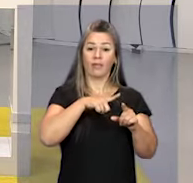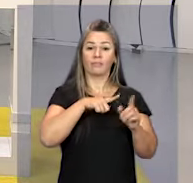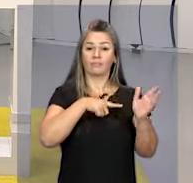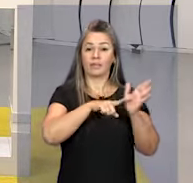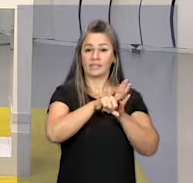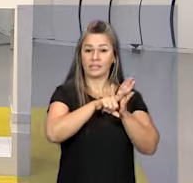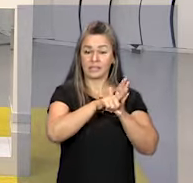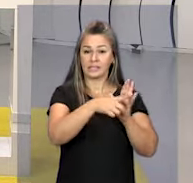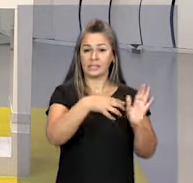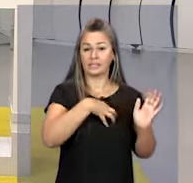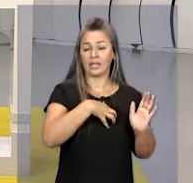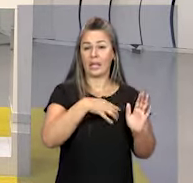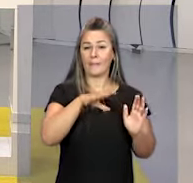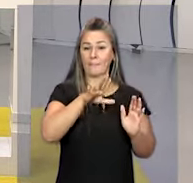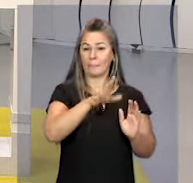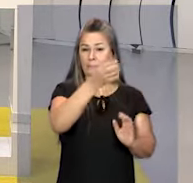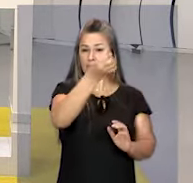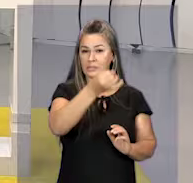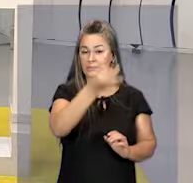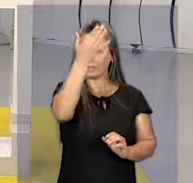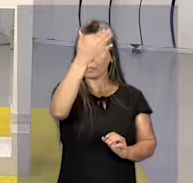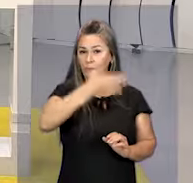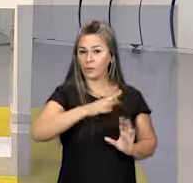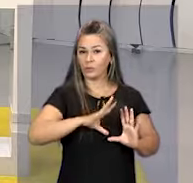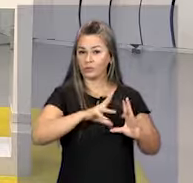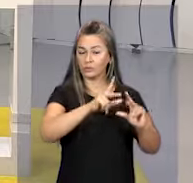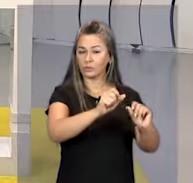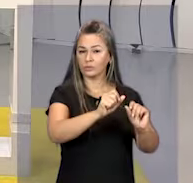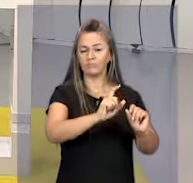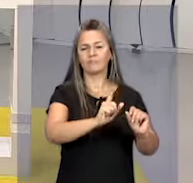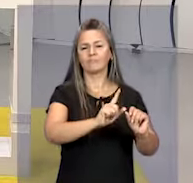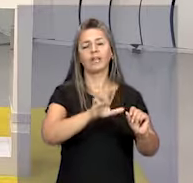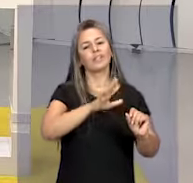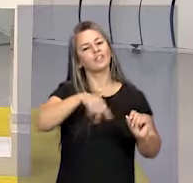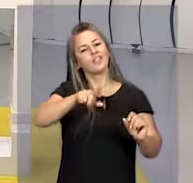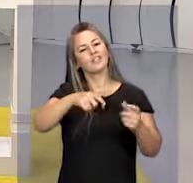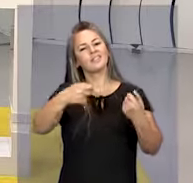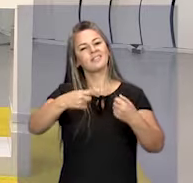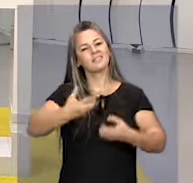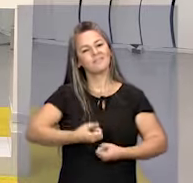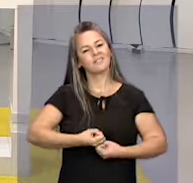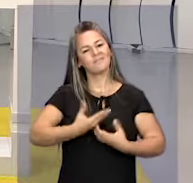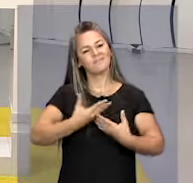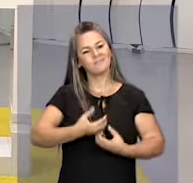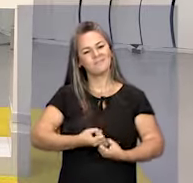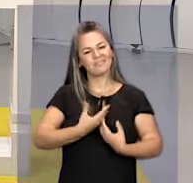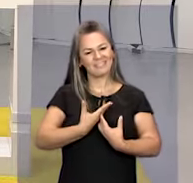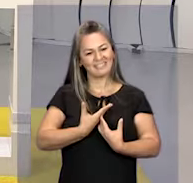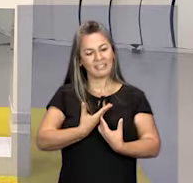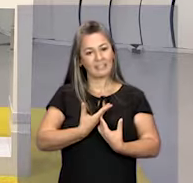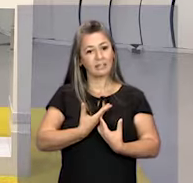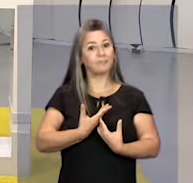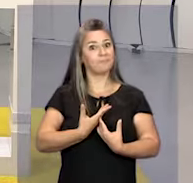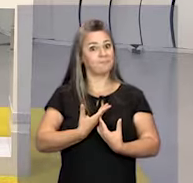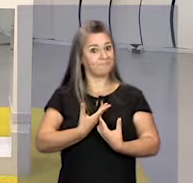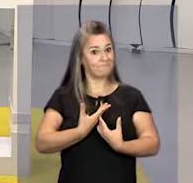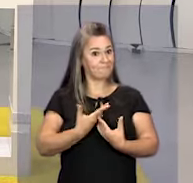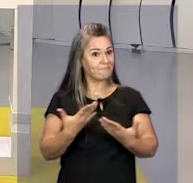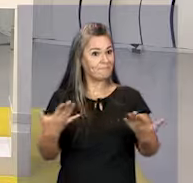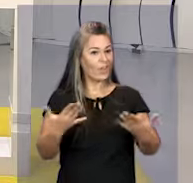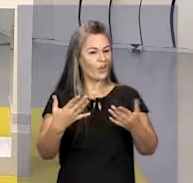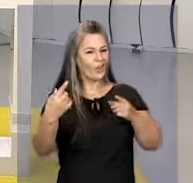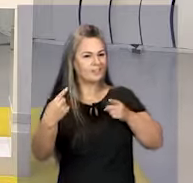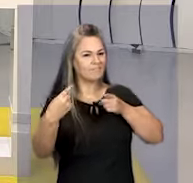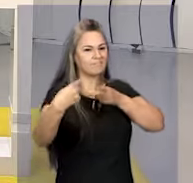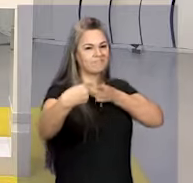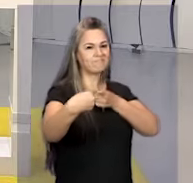explicação para tudo. E a gente precisa também da beleza e da poesia na vida. Agora, o desafio do dia.